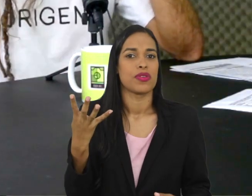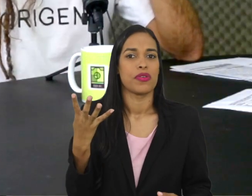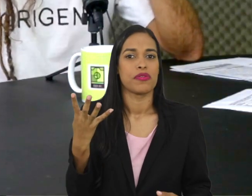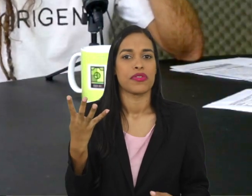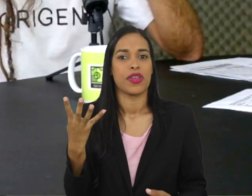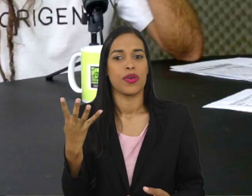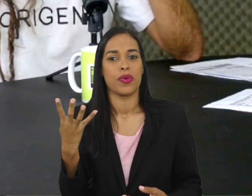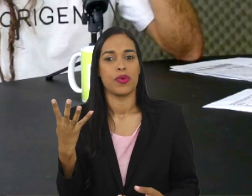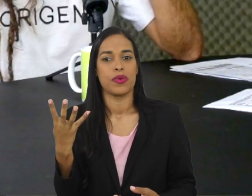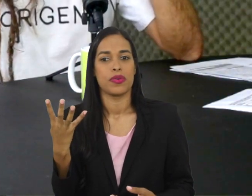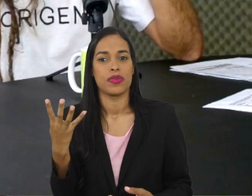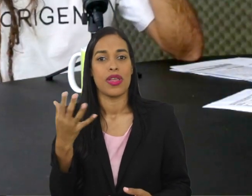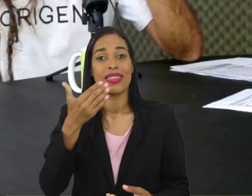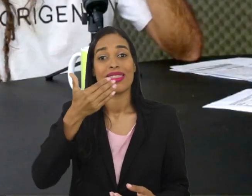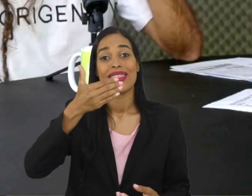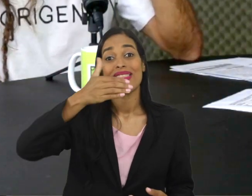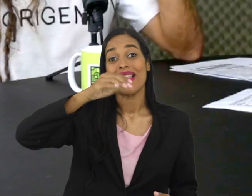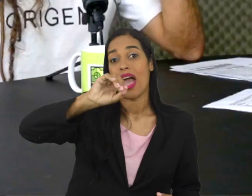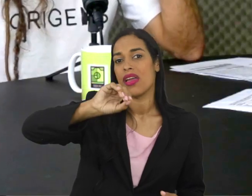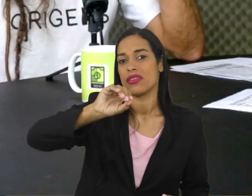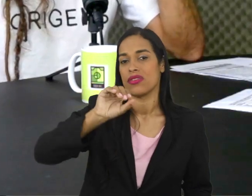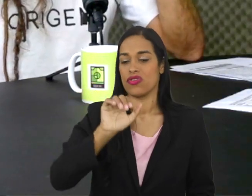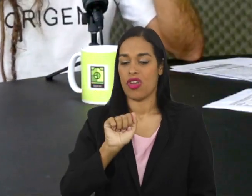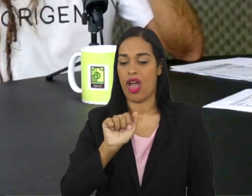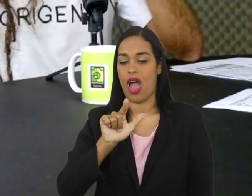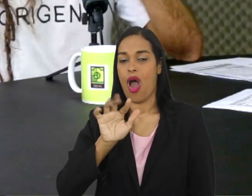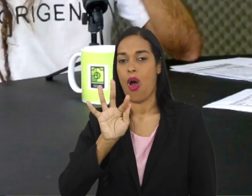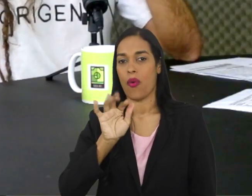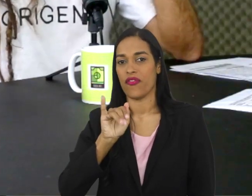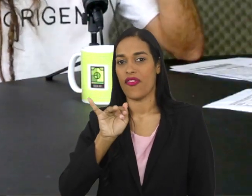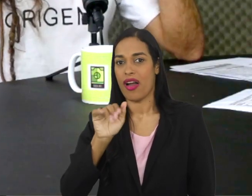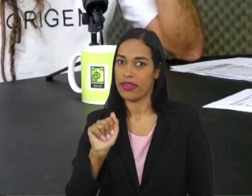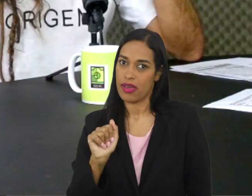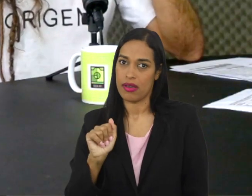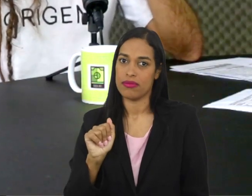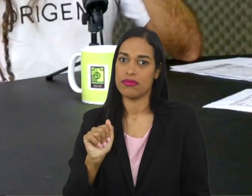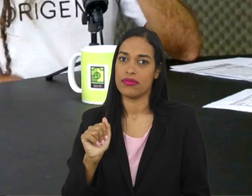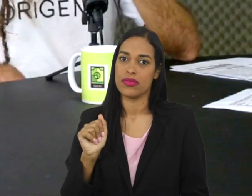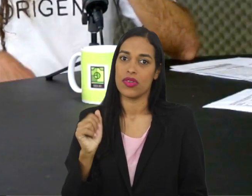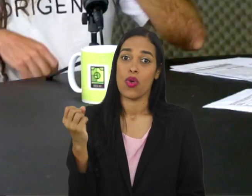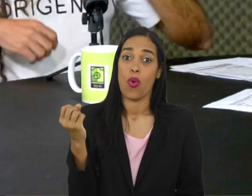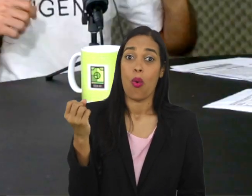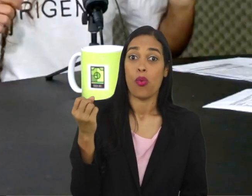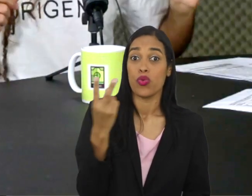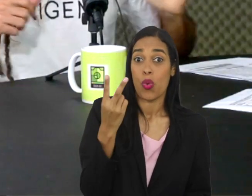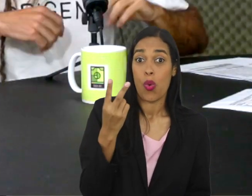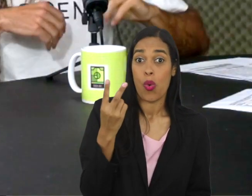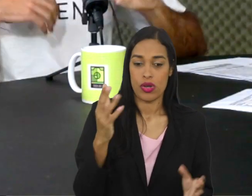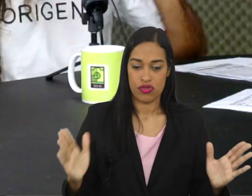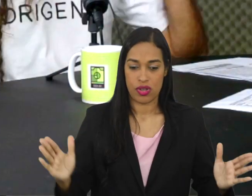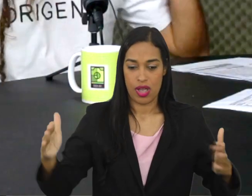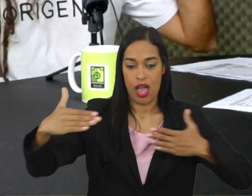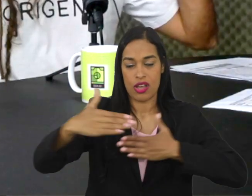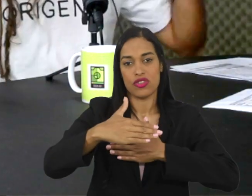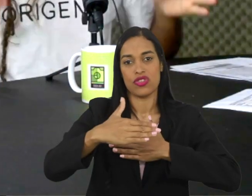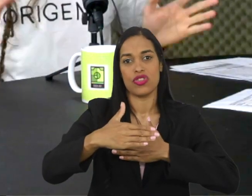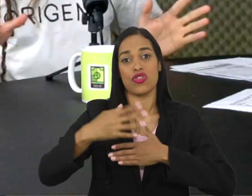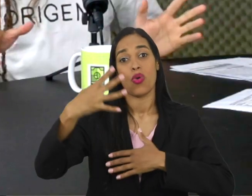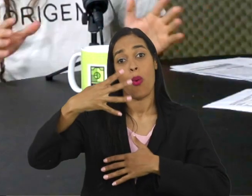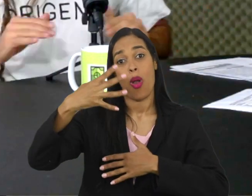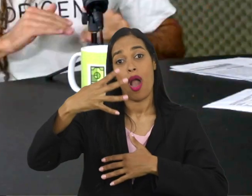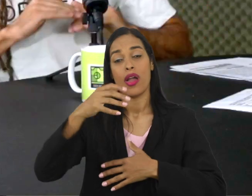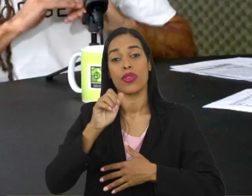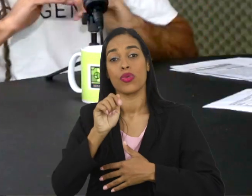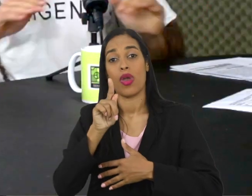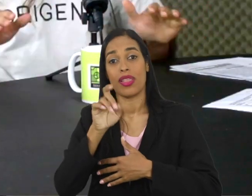resolveu importar 10 alfaias, 2 caixas, 4 ABs, enfim, ele trouxe um baque